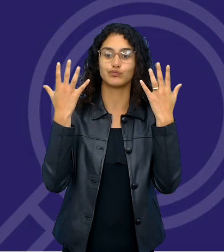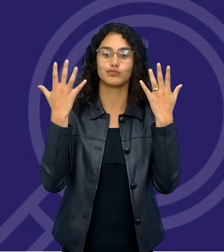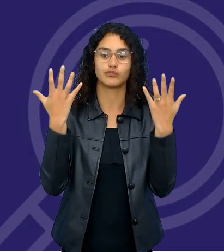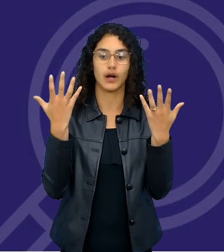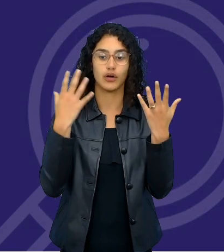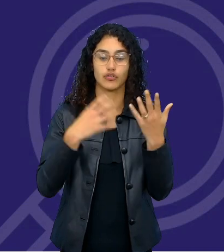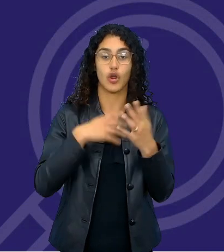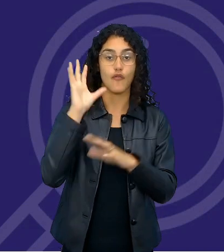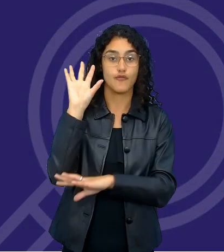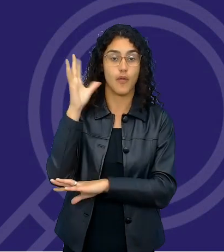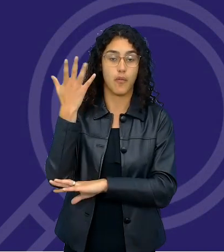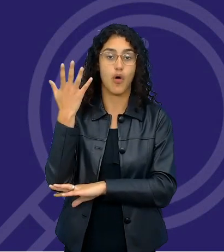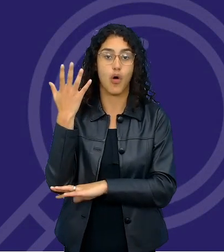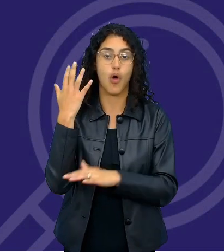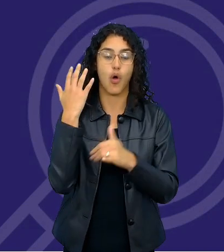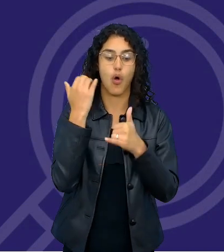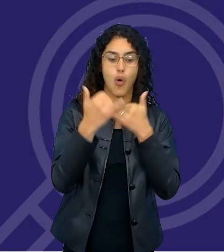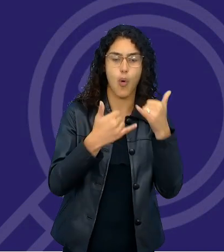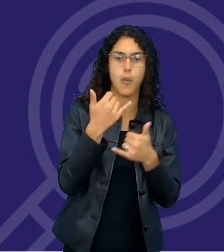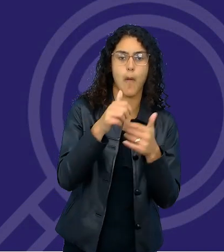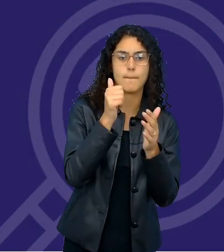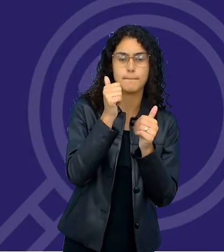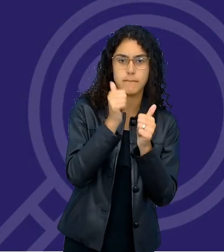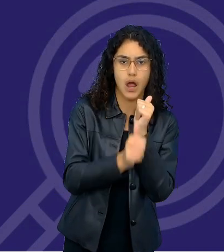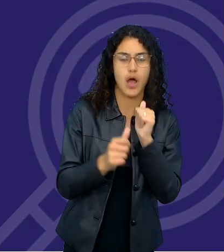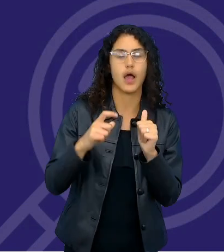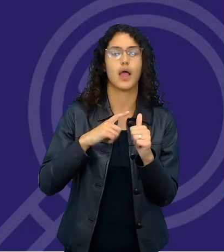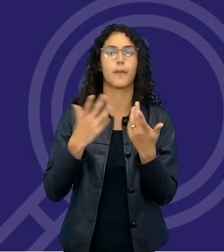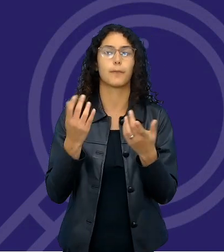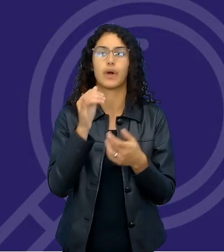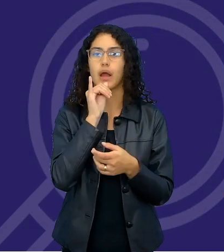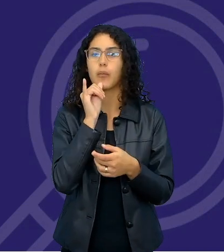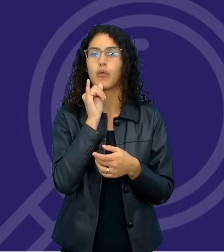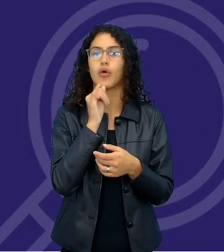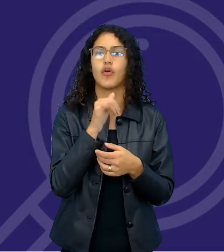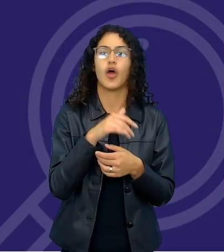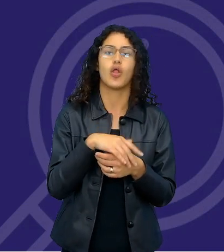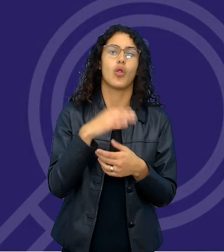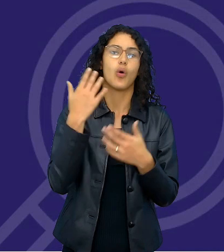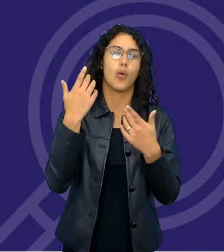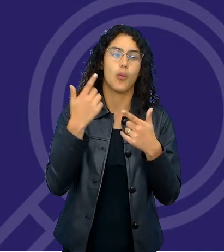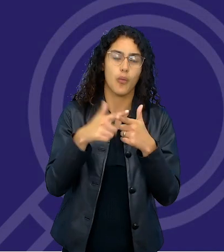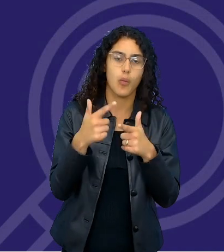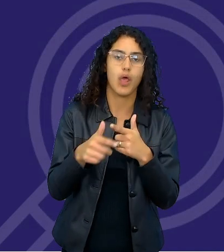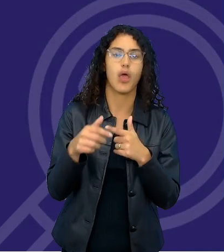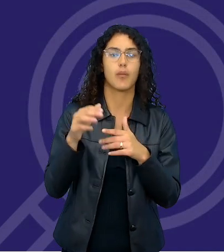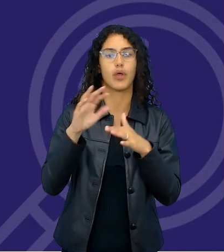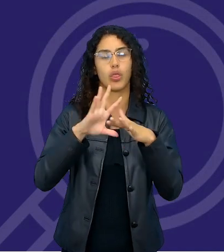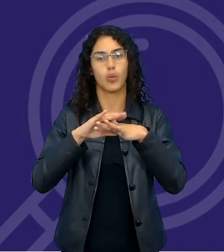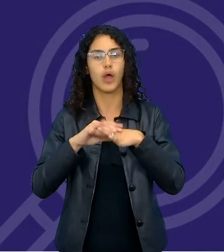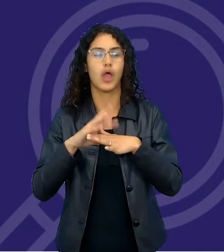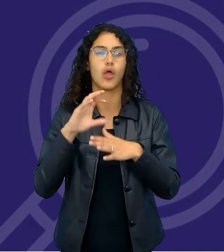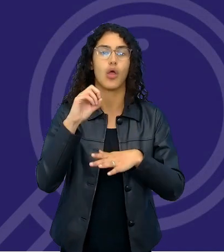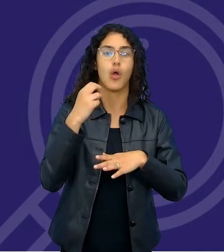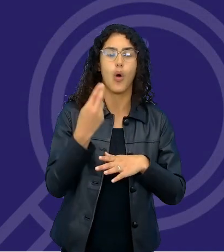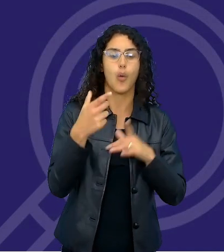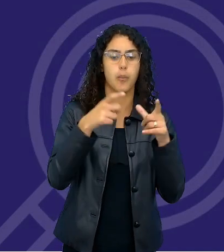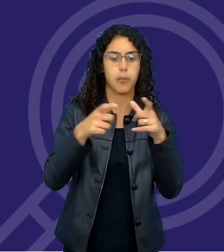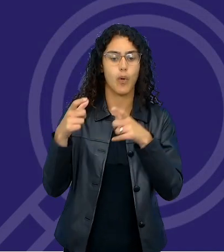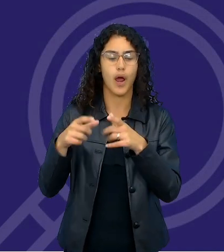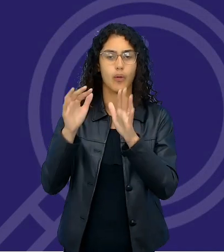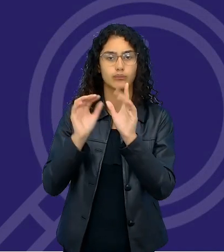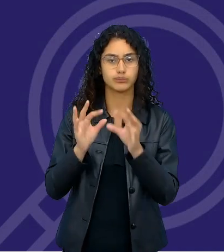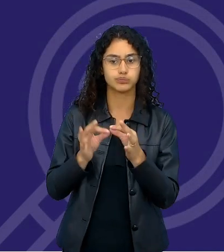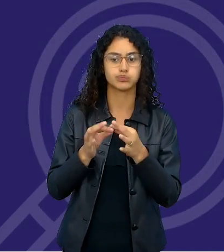algum famoso, algum jogador que tenha passado mal, por exemplo, algum atleta, né, que tenha ido para um lugar de